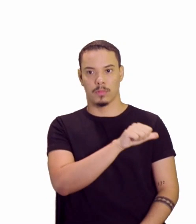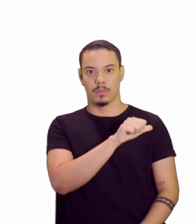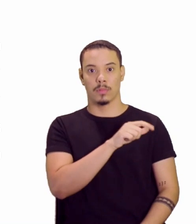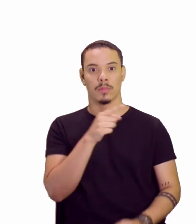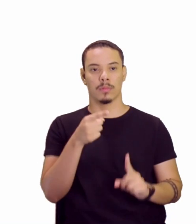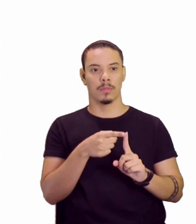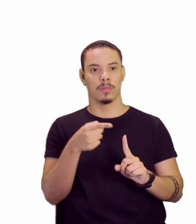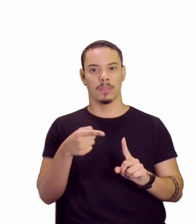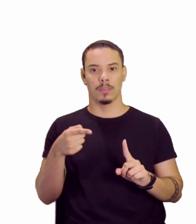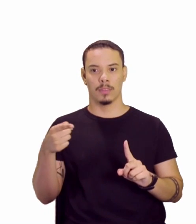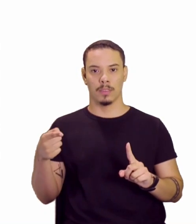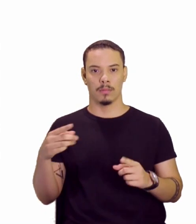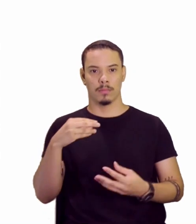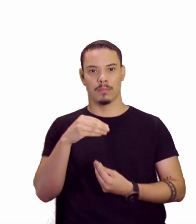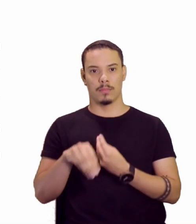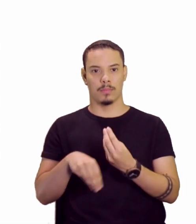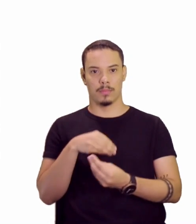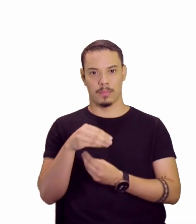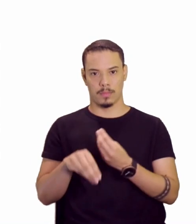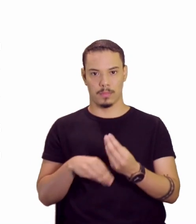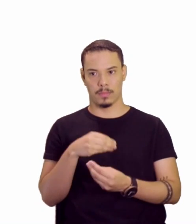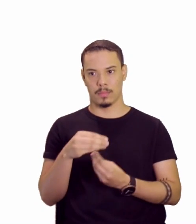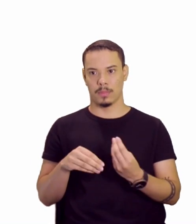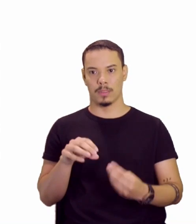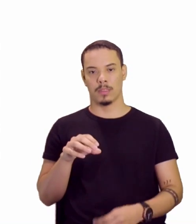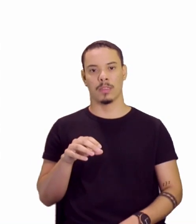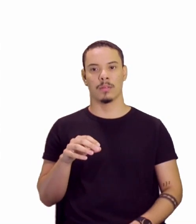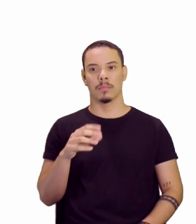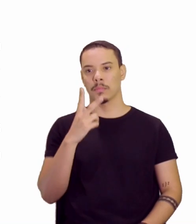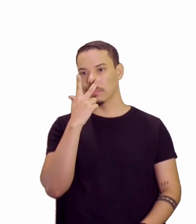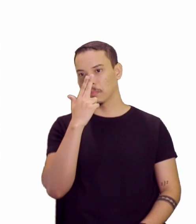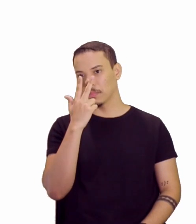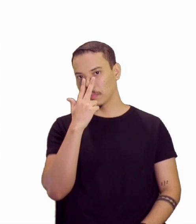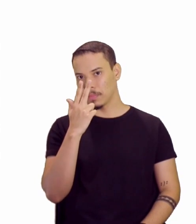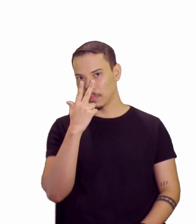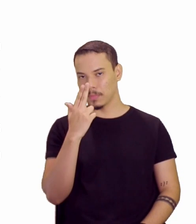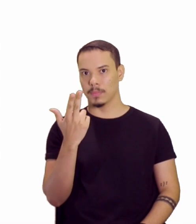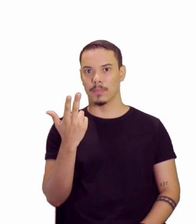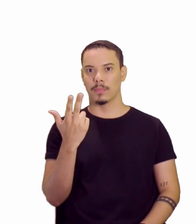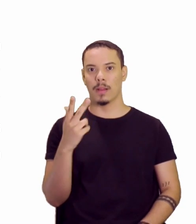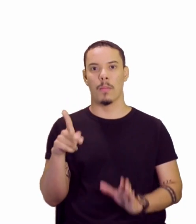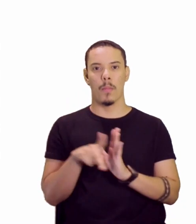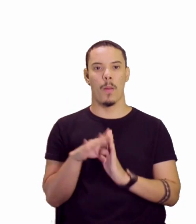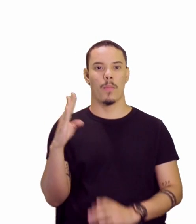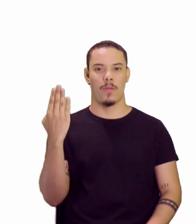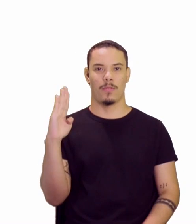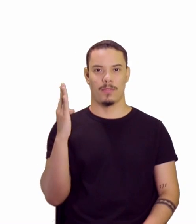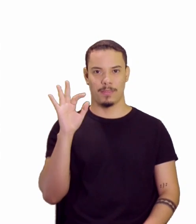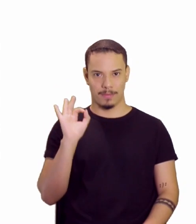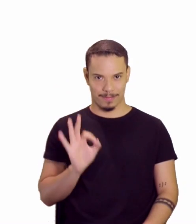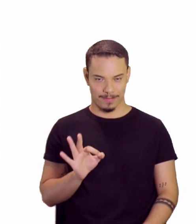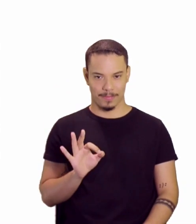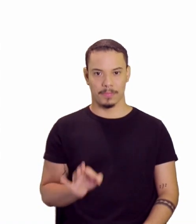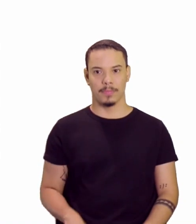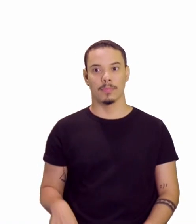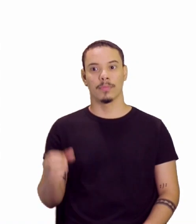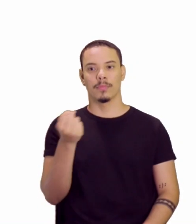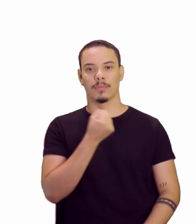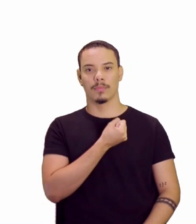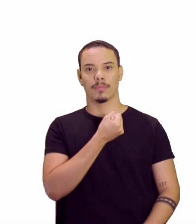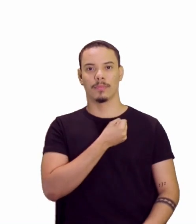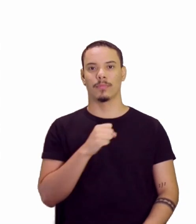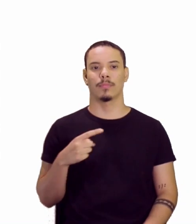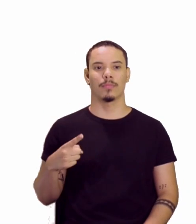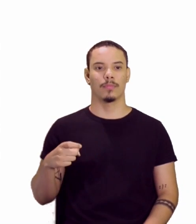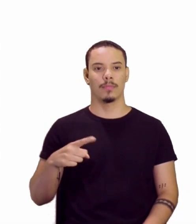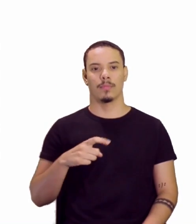Silvio, né? Com a Tabita. Então vamos ver aqui, eu vou passar para eles então, essa questão para eles. Isso. O número de